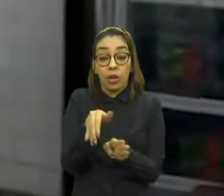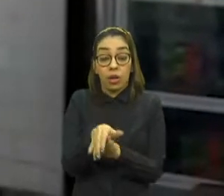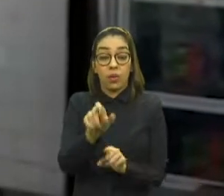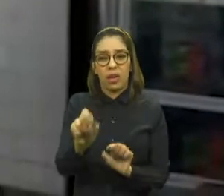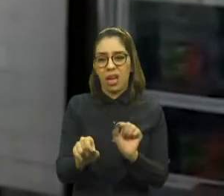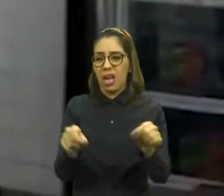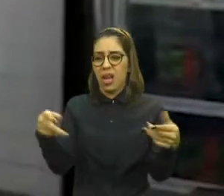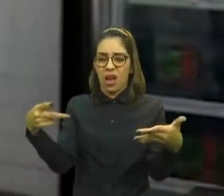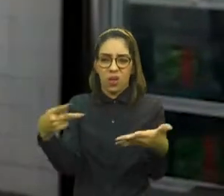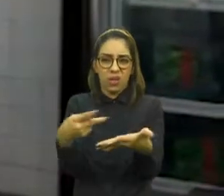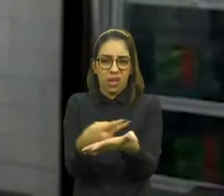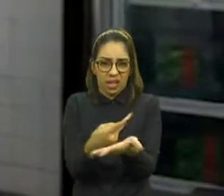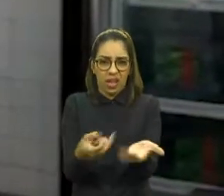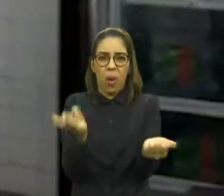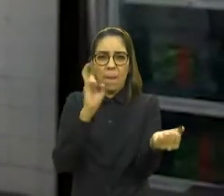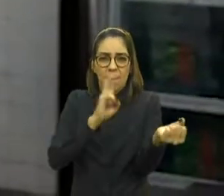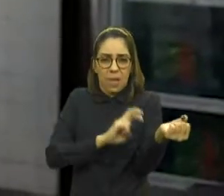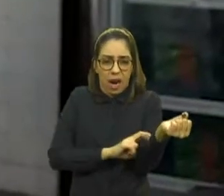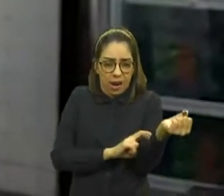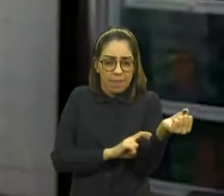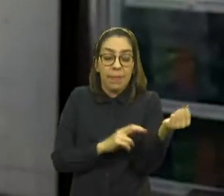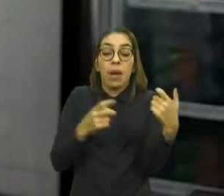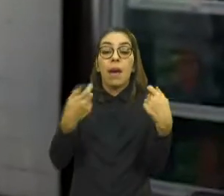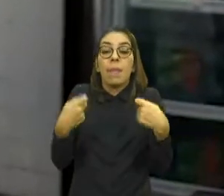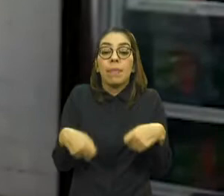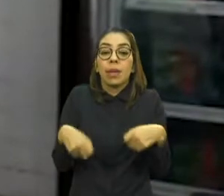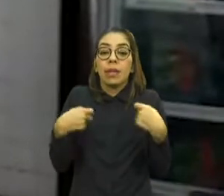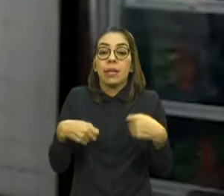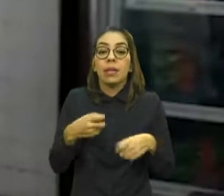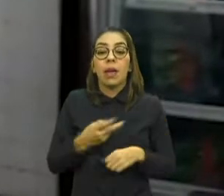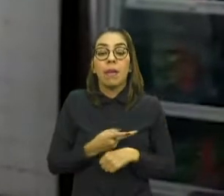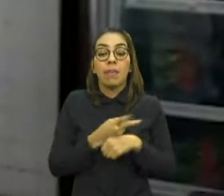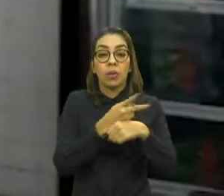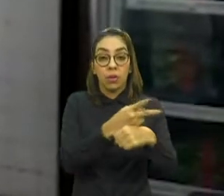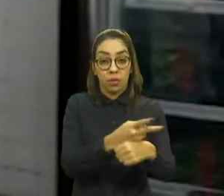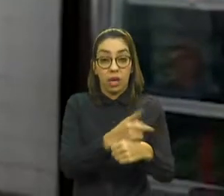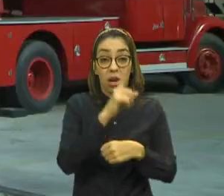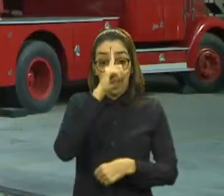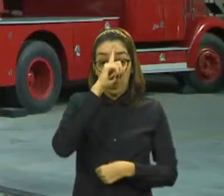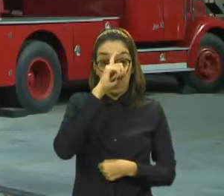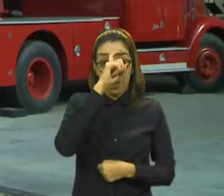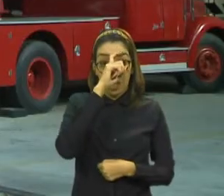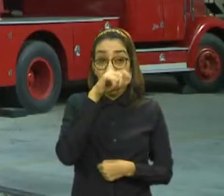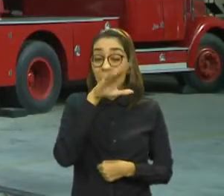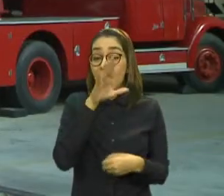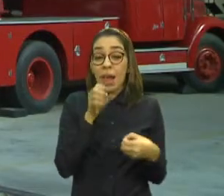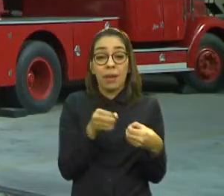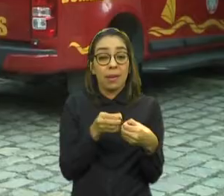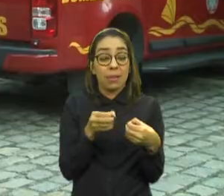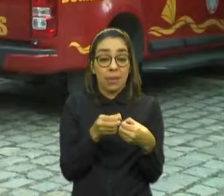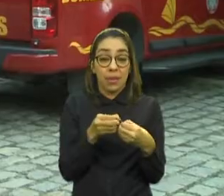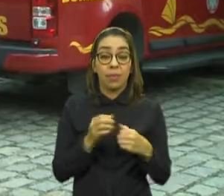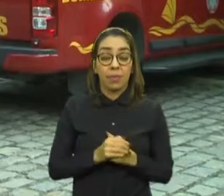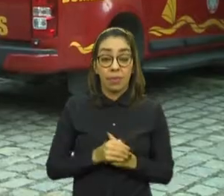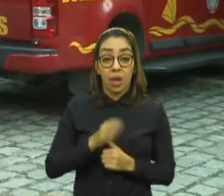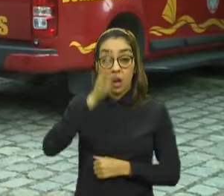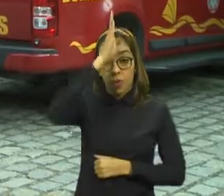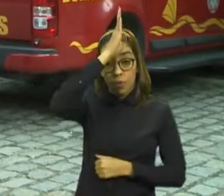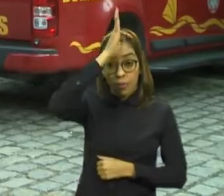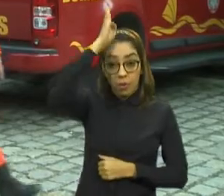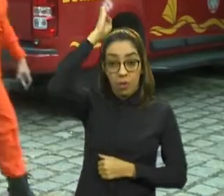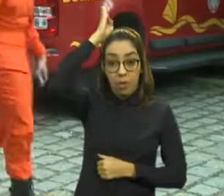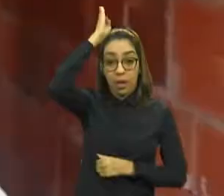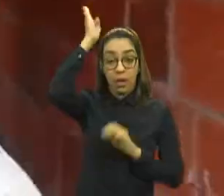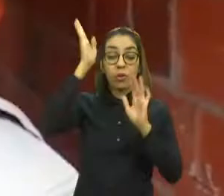mordedura, vocês precisam buscar a unidade de saúde mais próxima. Corpo de Bombeiros já resgatou cerca de 5 mil animais